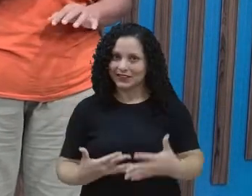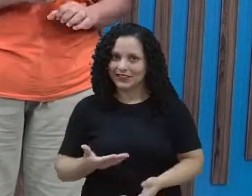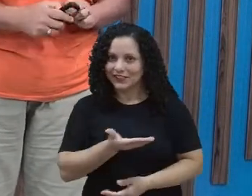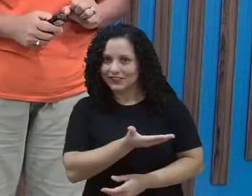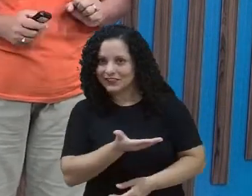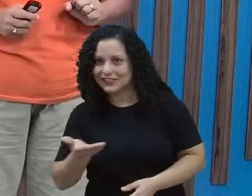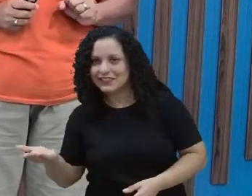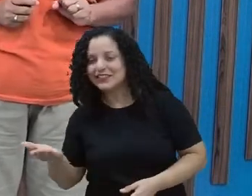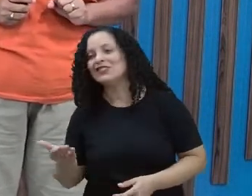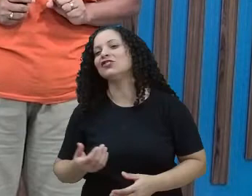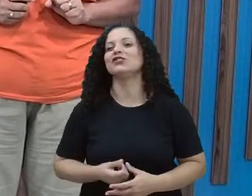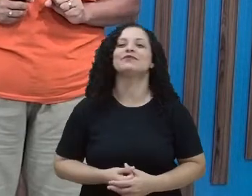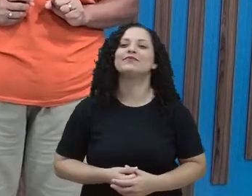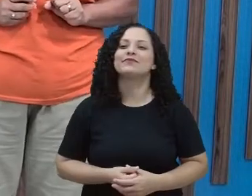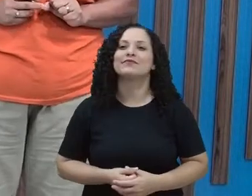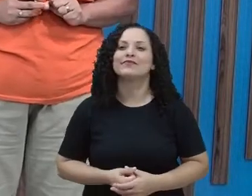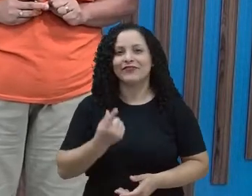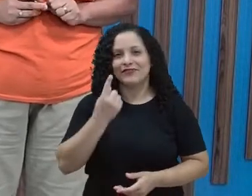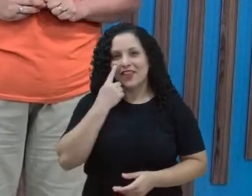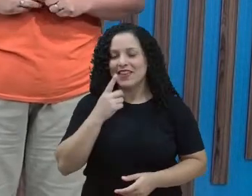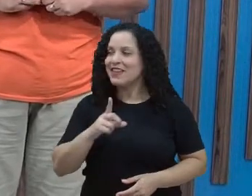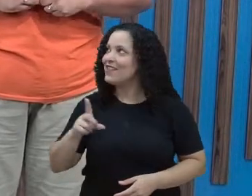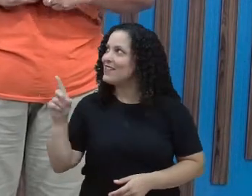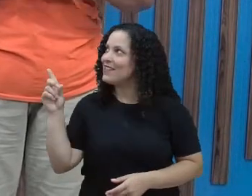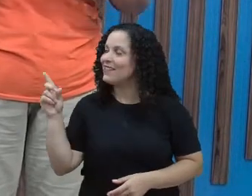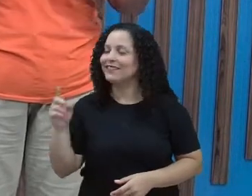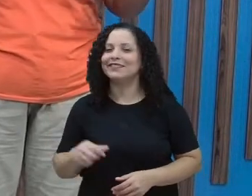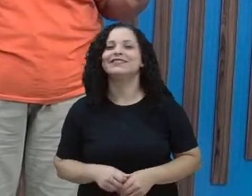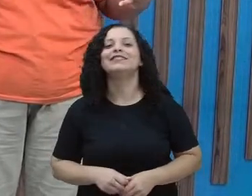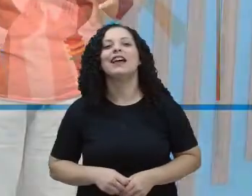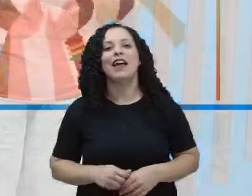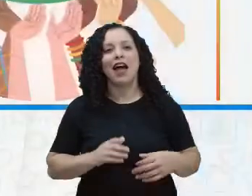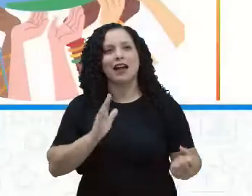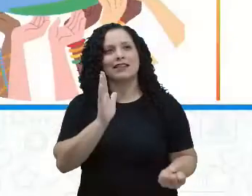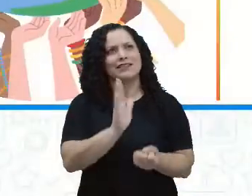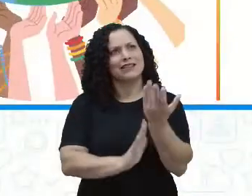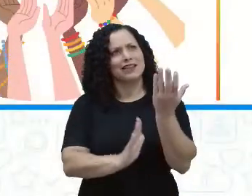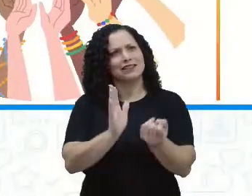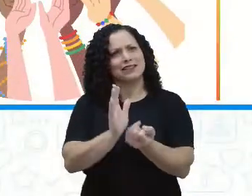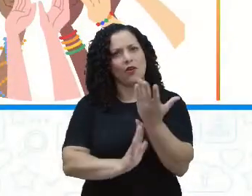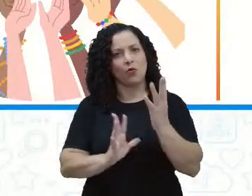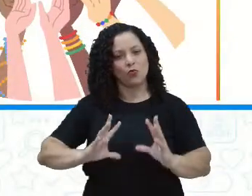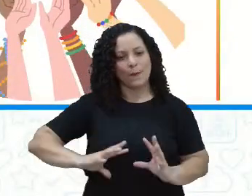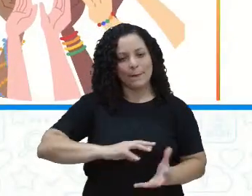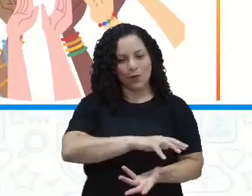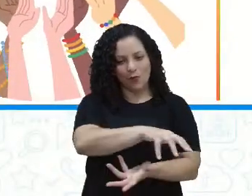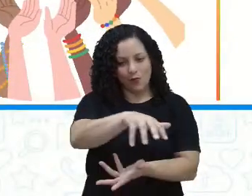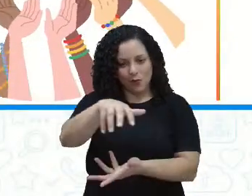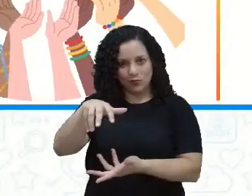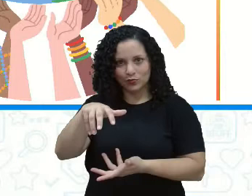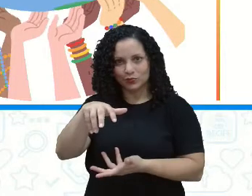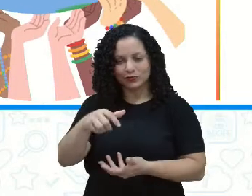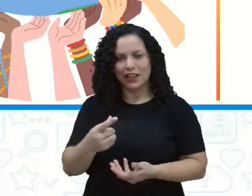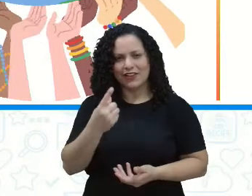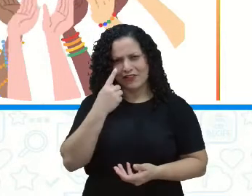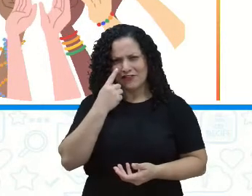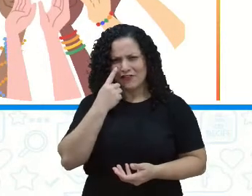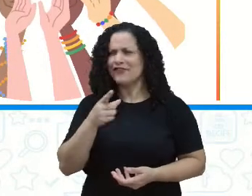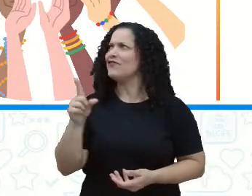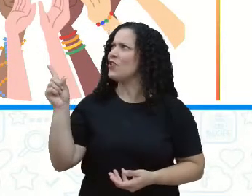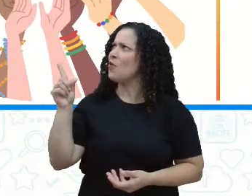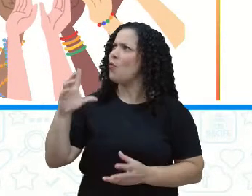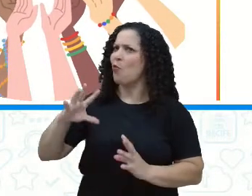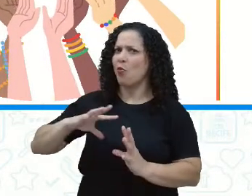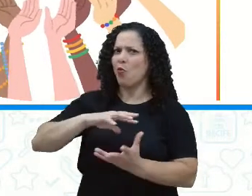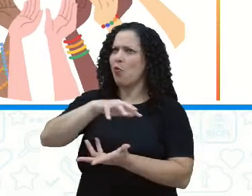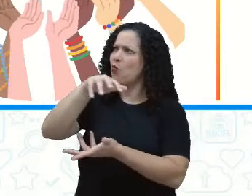tá certo? Vai ser, olha só, sobre a criação do mundo. Então, observe aí nessa imagem que tem,